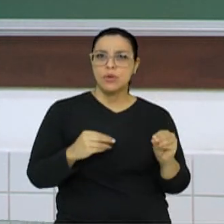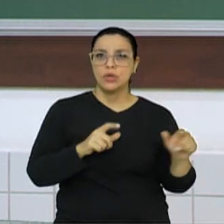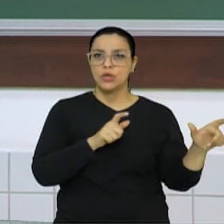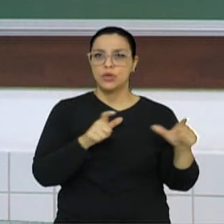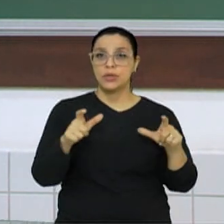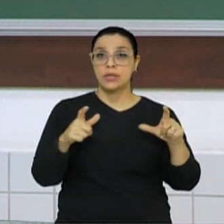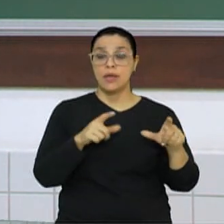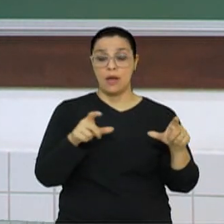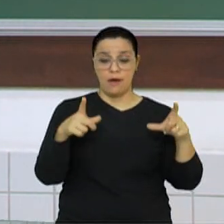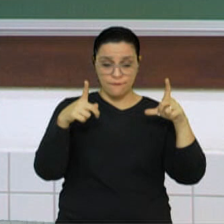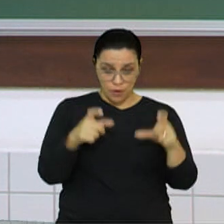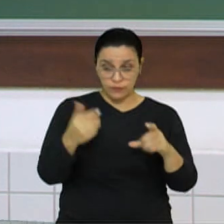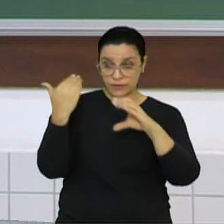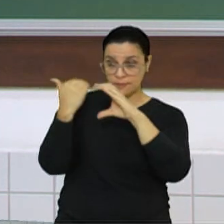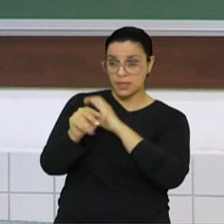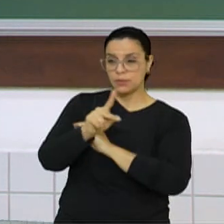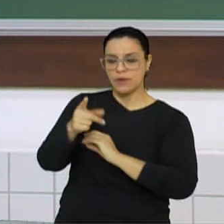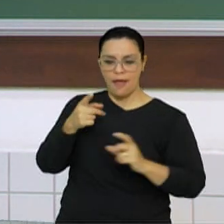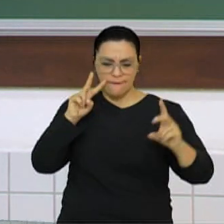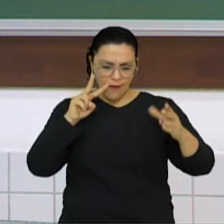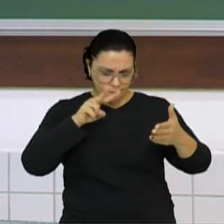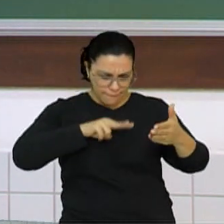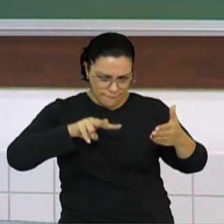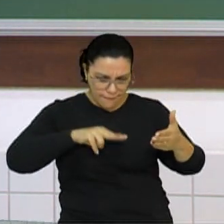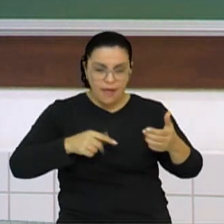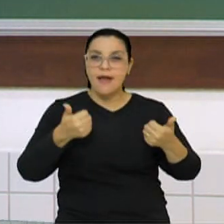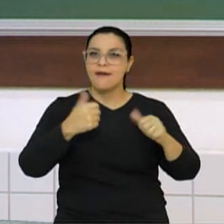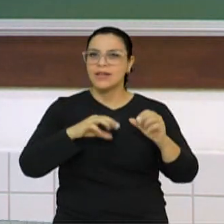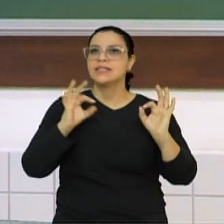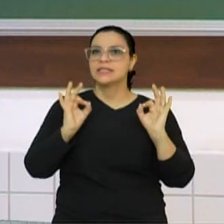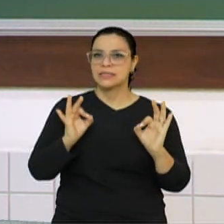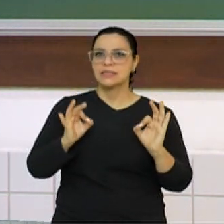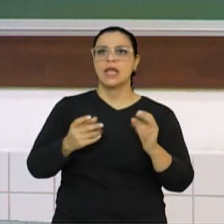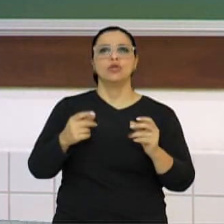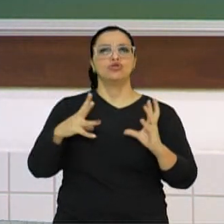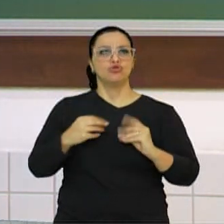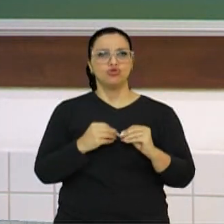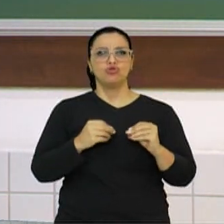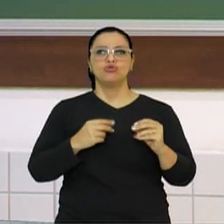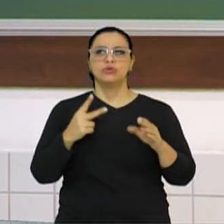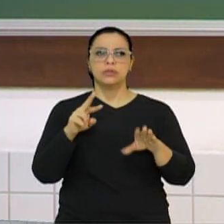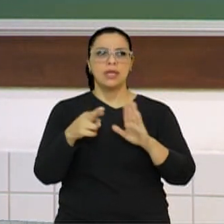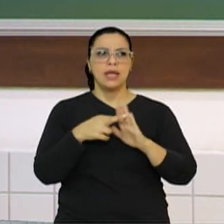quando receber a fotografia do que você fez, ele avalie. Não, realmente ele acertou, as